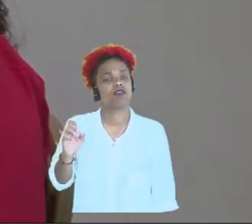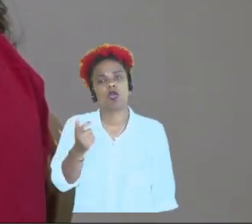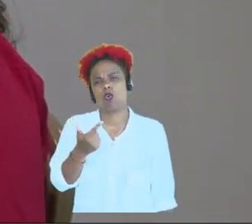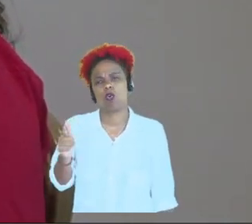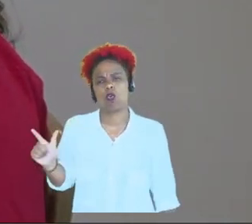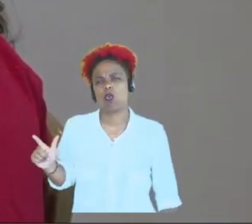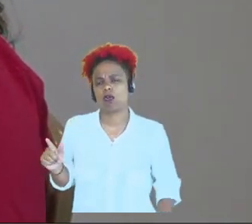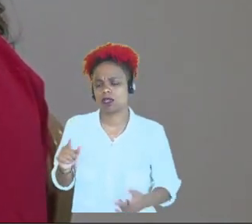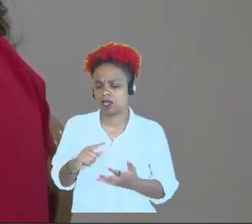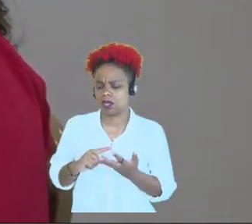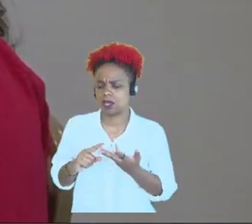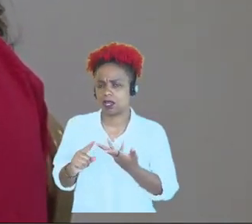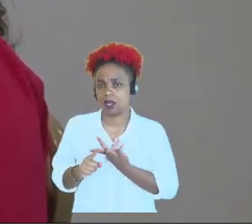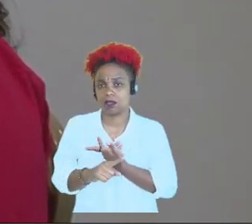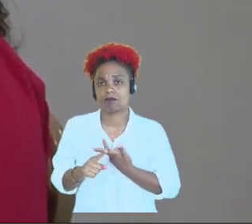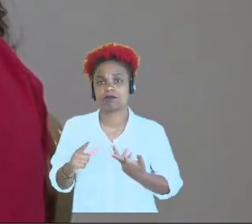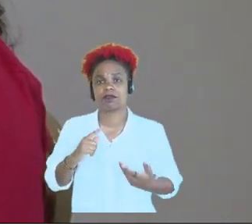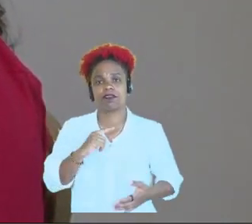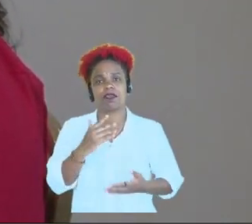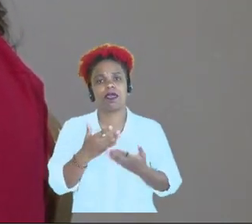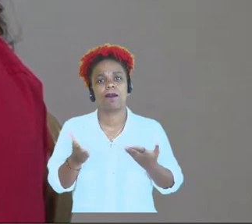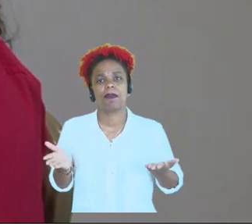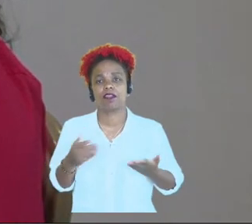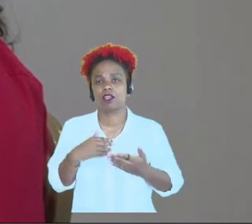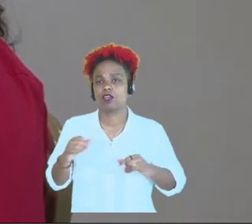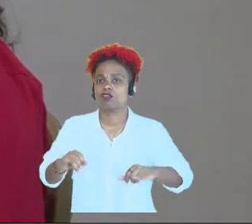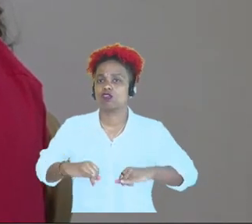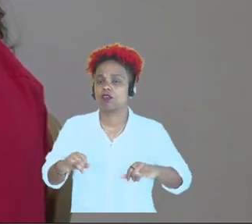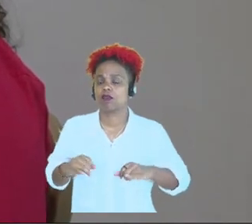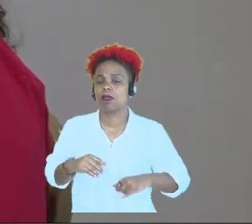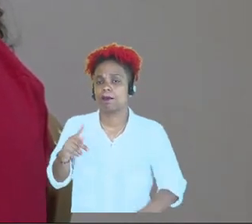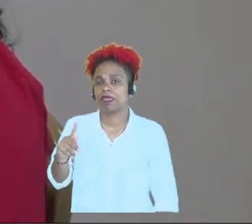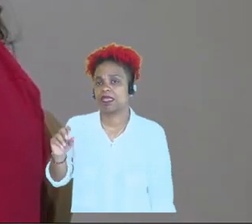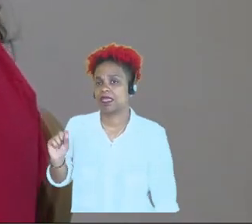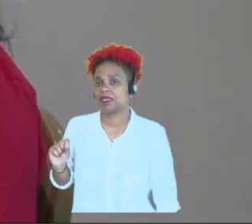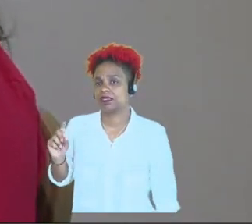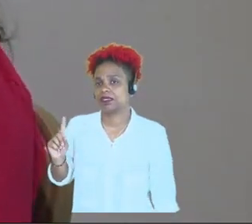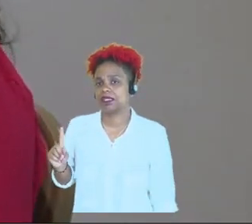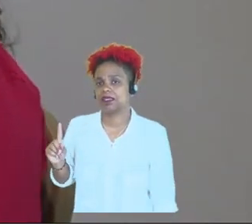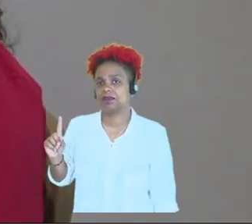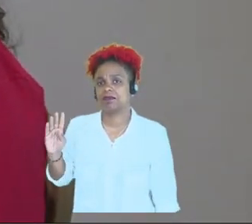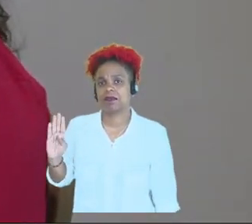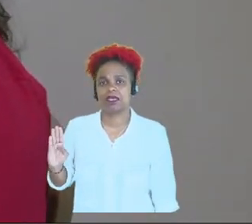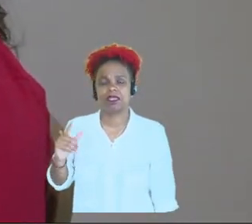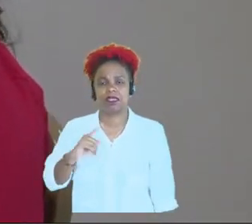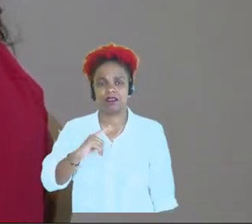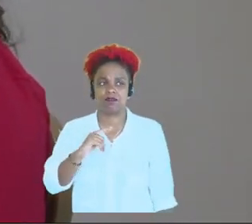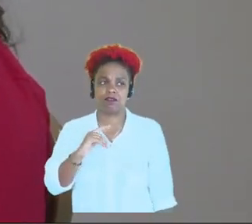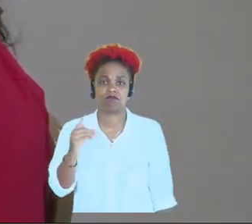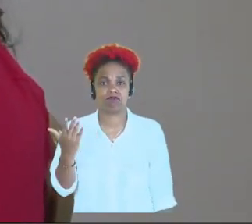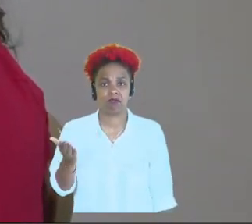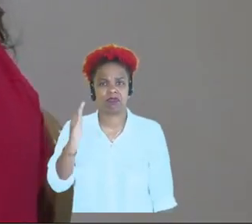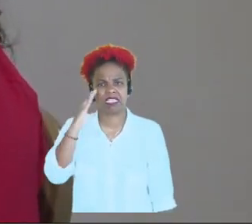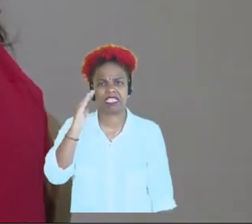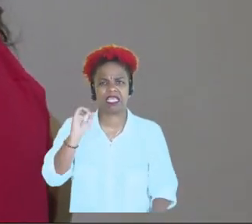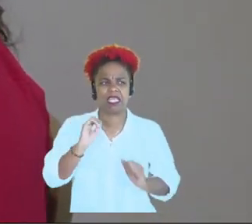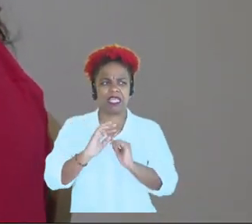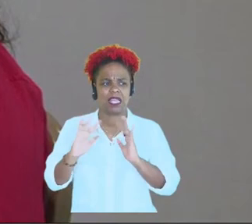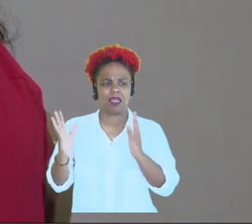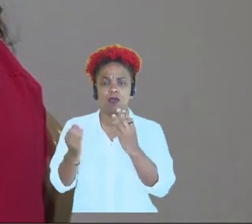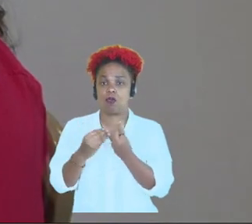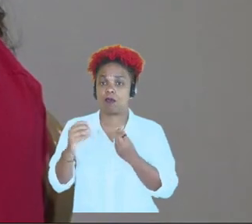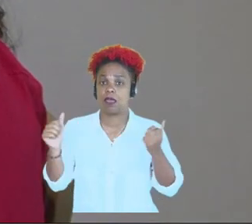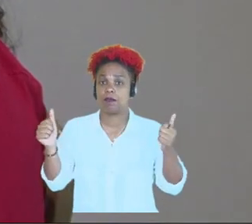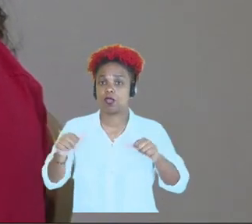Mesmo com essa perda sofrida pelo PSDB, eu entendo que, se ele não tivesse federado com Cidadania, poderia ter sido